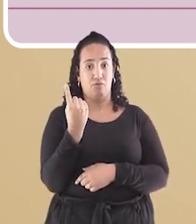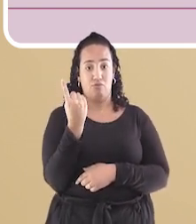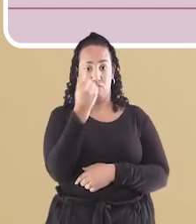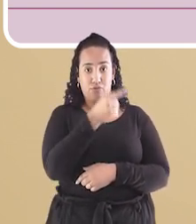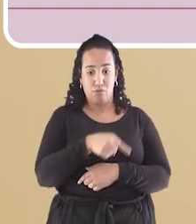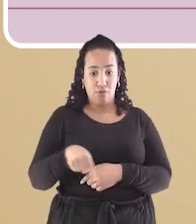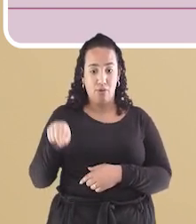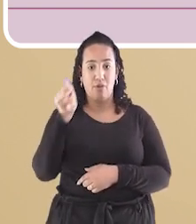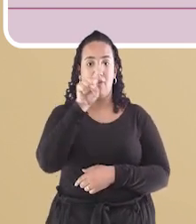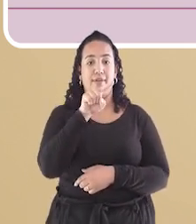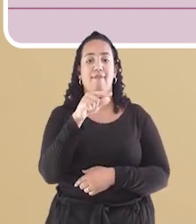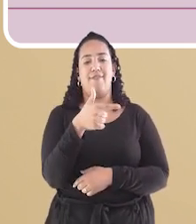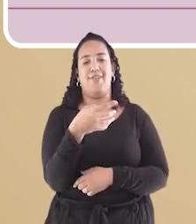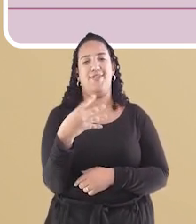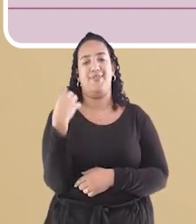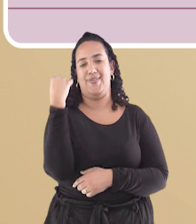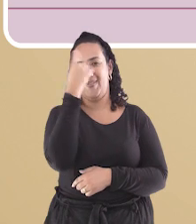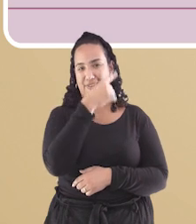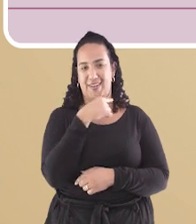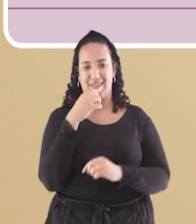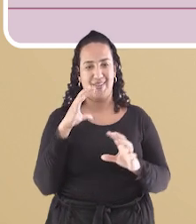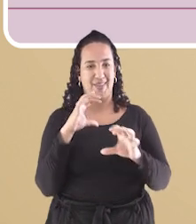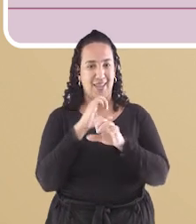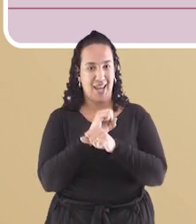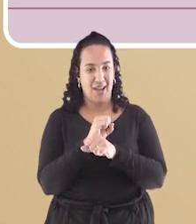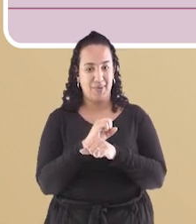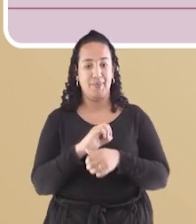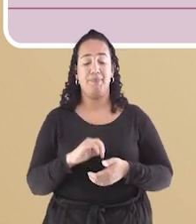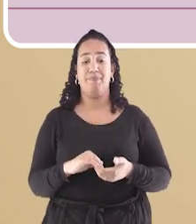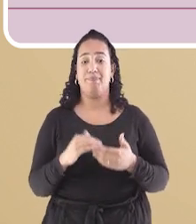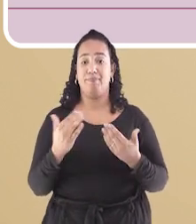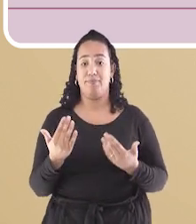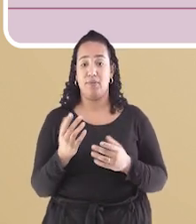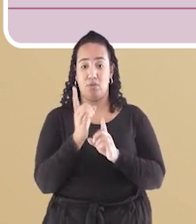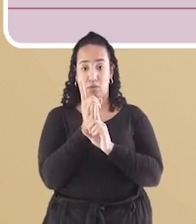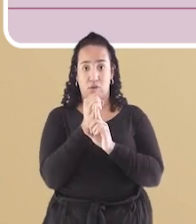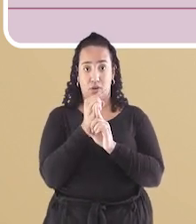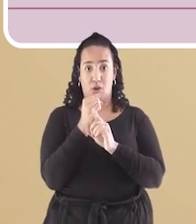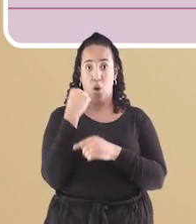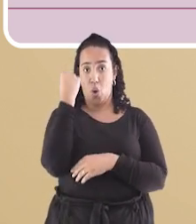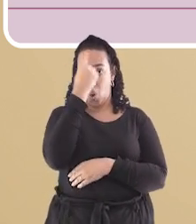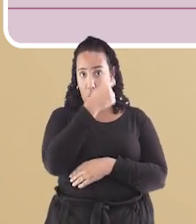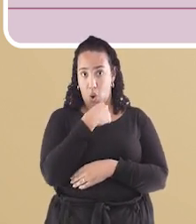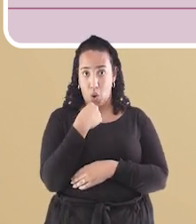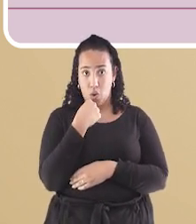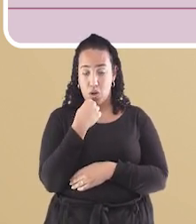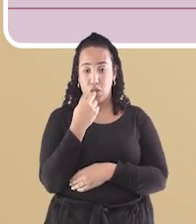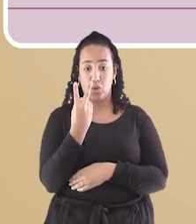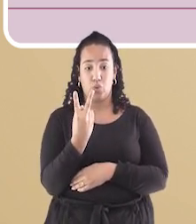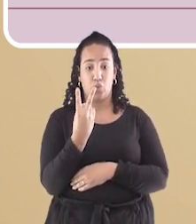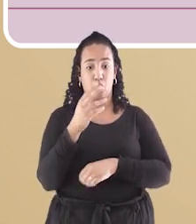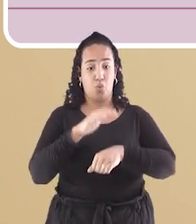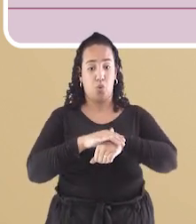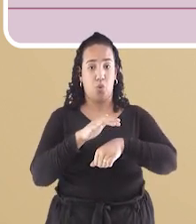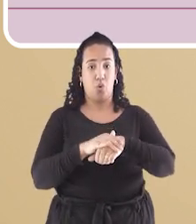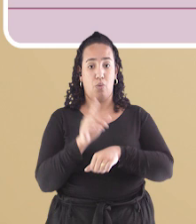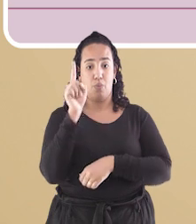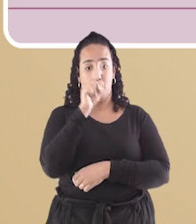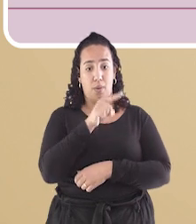dando um total de 24 horas. Assim, o ponteiro das horas dá 2 voltas em torno de